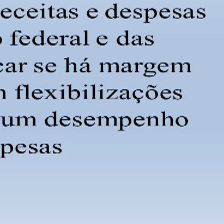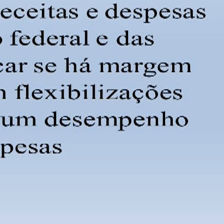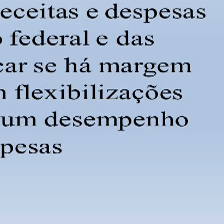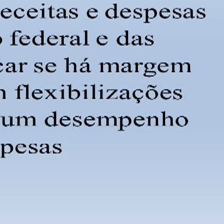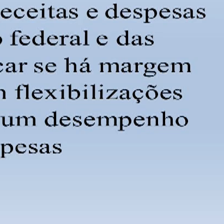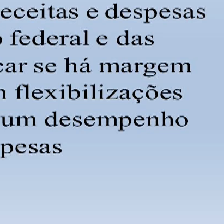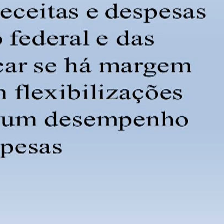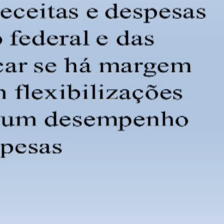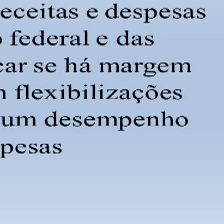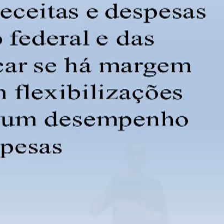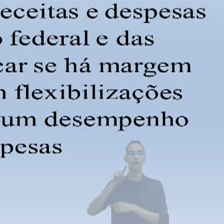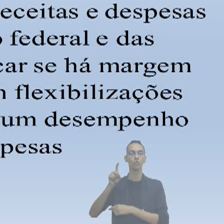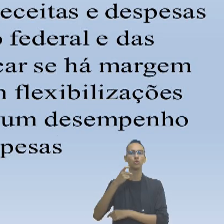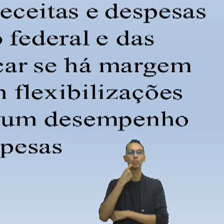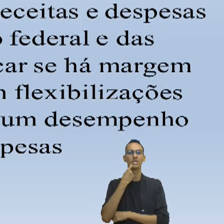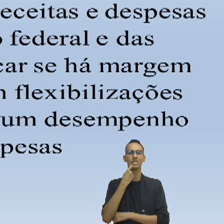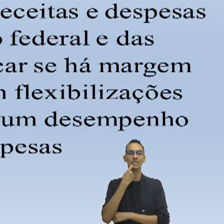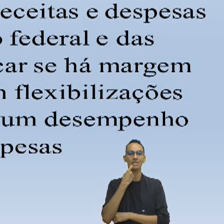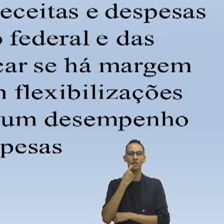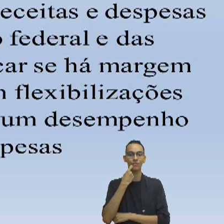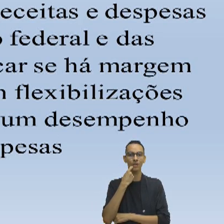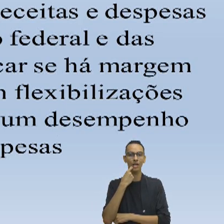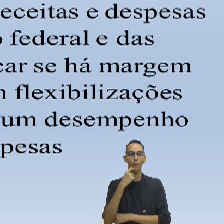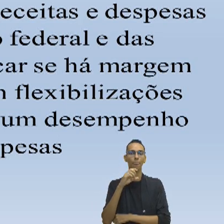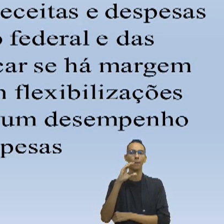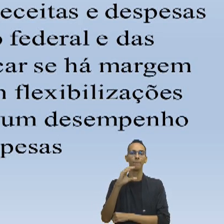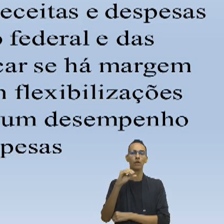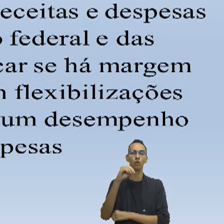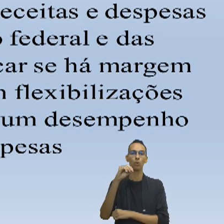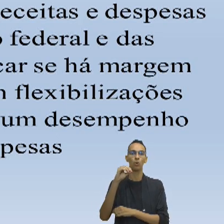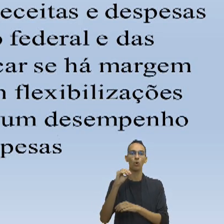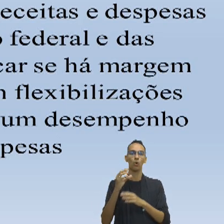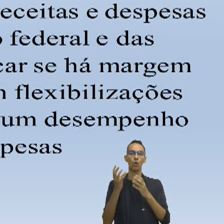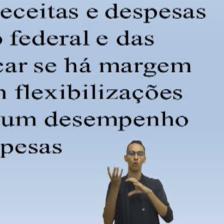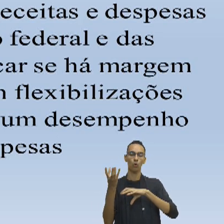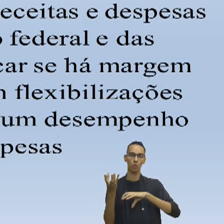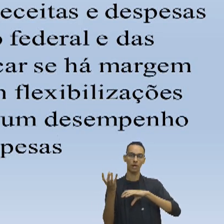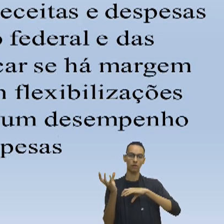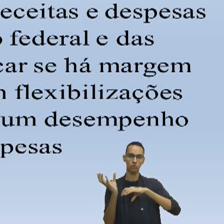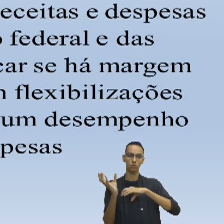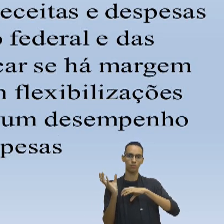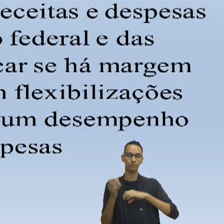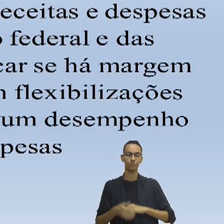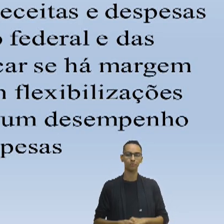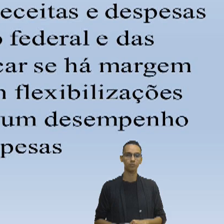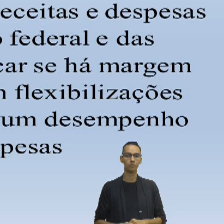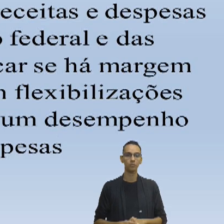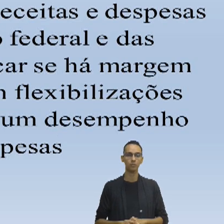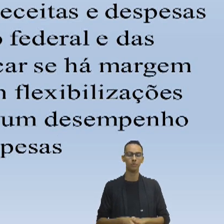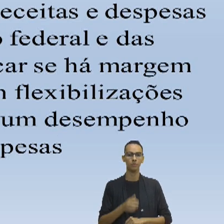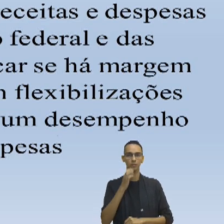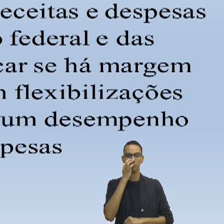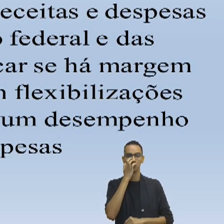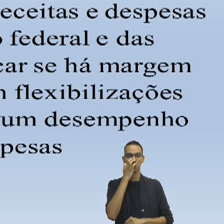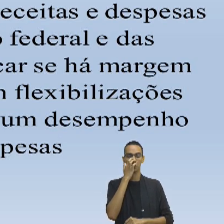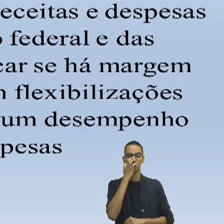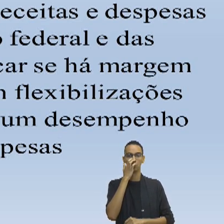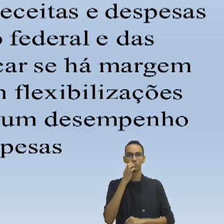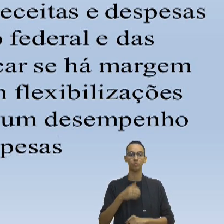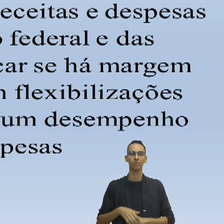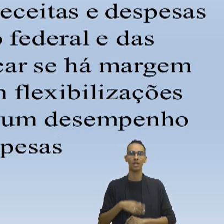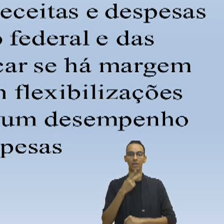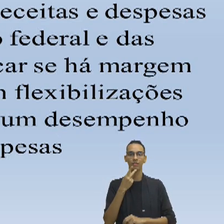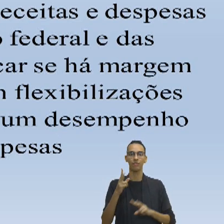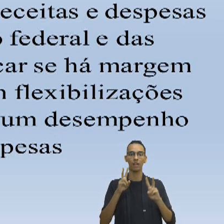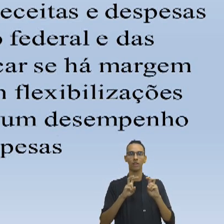sexta-feira pelo Congresso, e o decreto, né, que é o decreto 12.416 de 2025, que estabelece